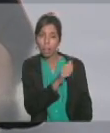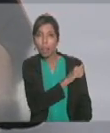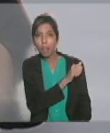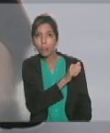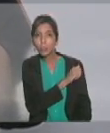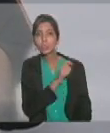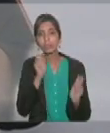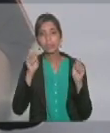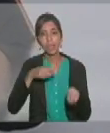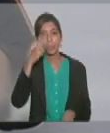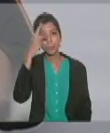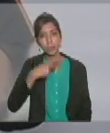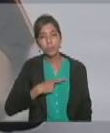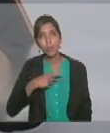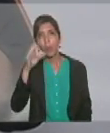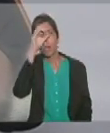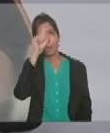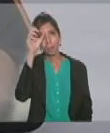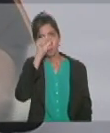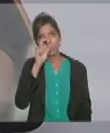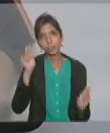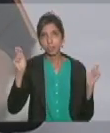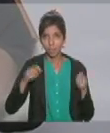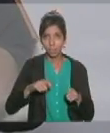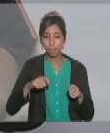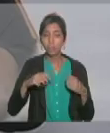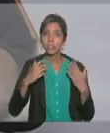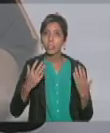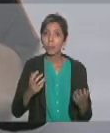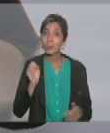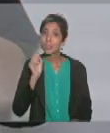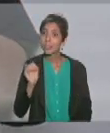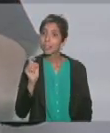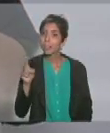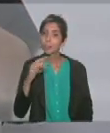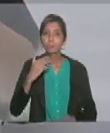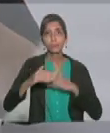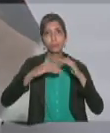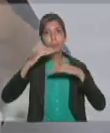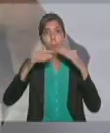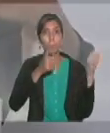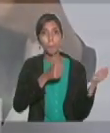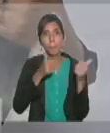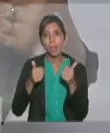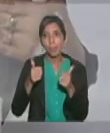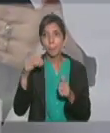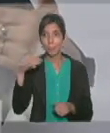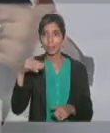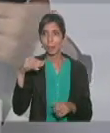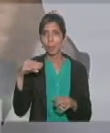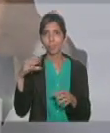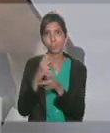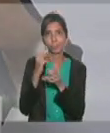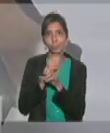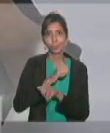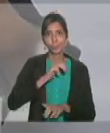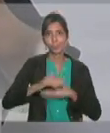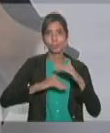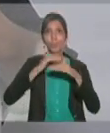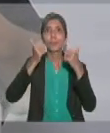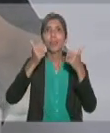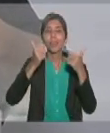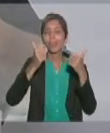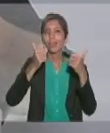cada aluno tem a sua trilha individualizada de aprendizagem. Então, se ele está desenvolvendo muito bem matemática, ele